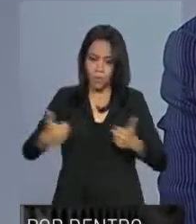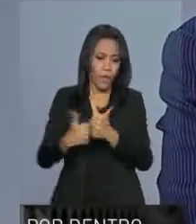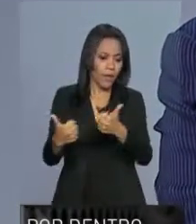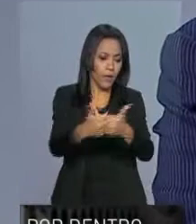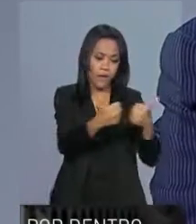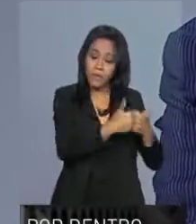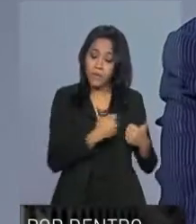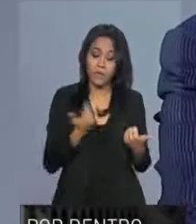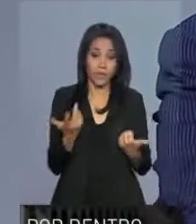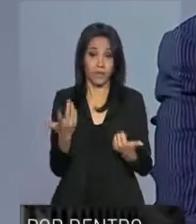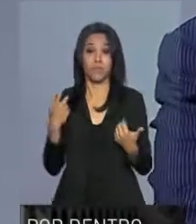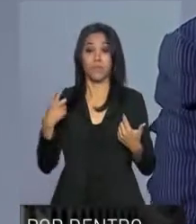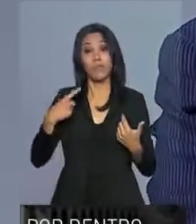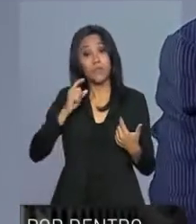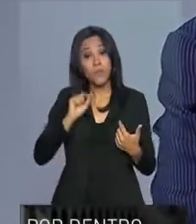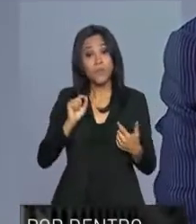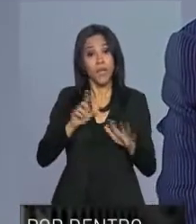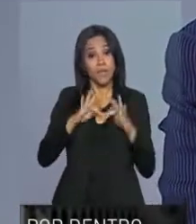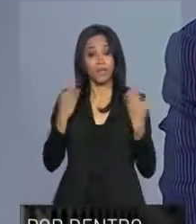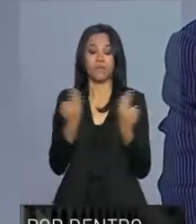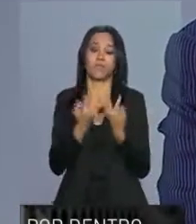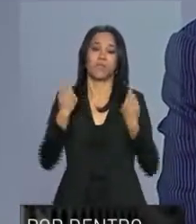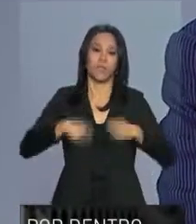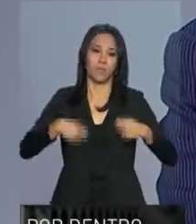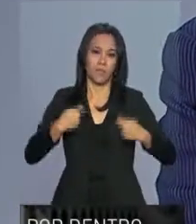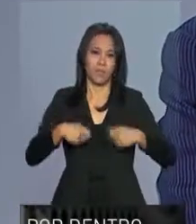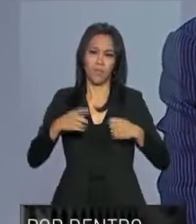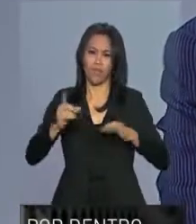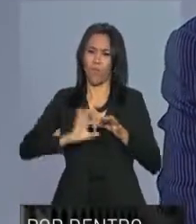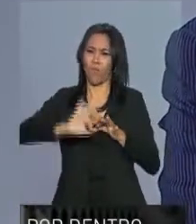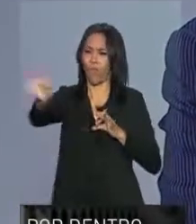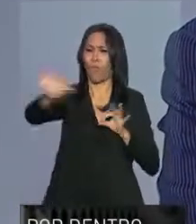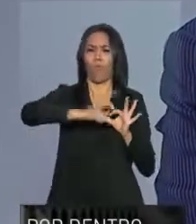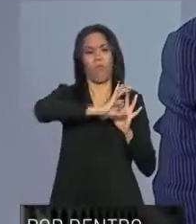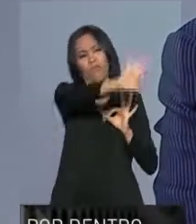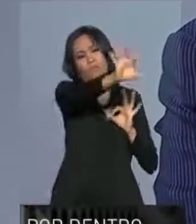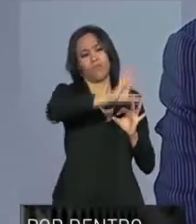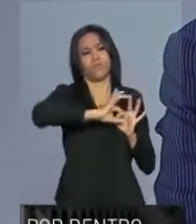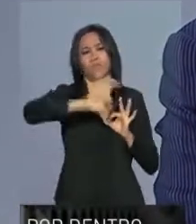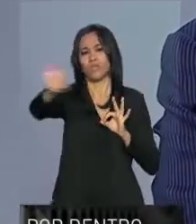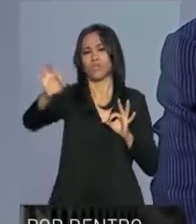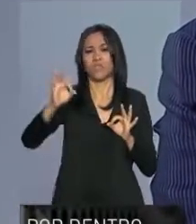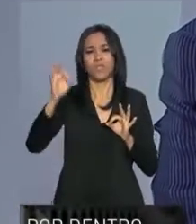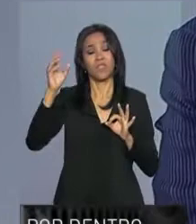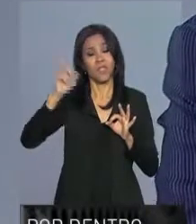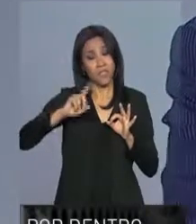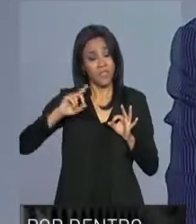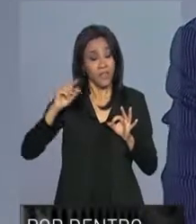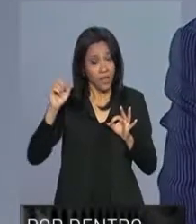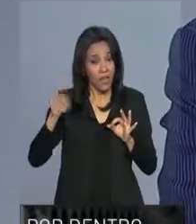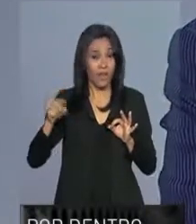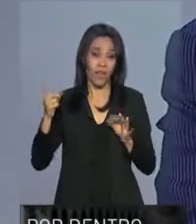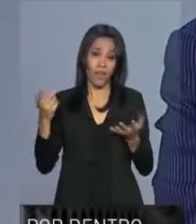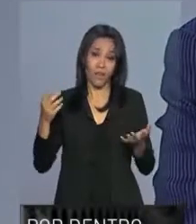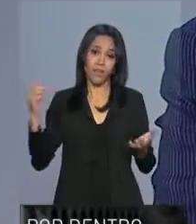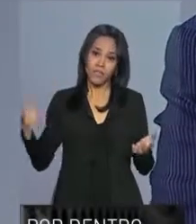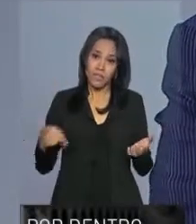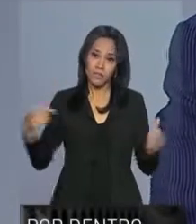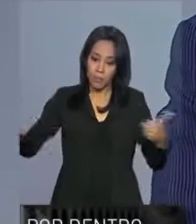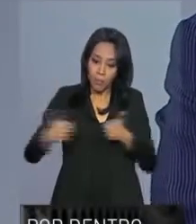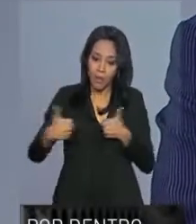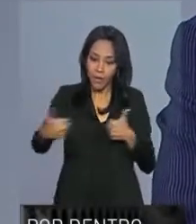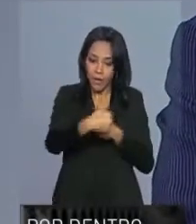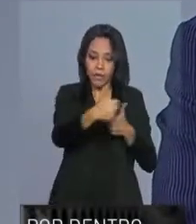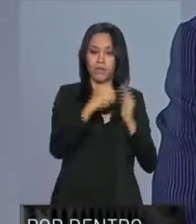não é de uma forma muito longe viva dos centros urbanos que é algo muito importante para a melhor qualidade de vida